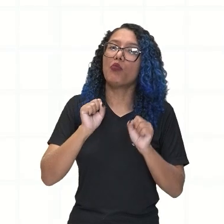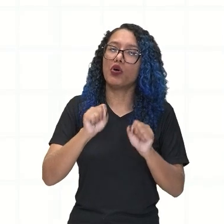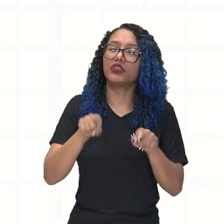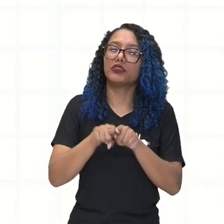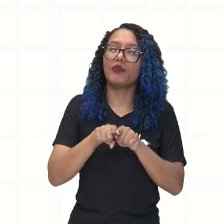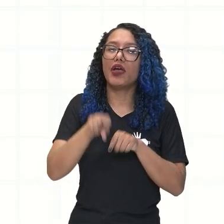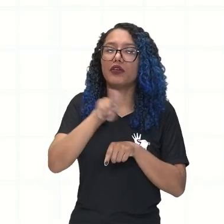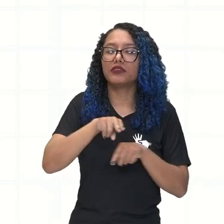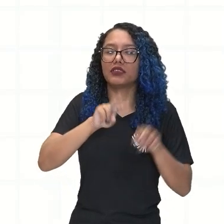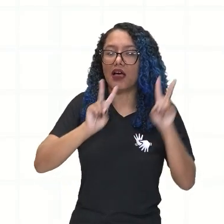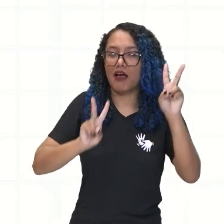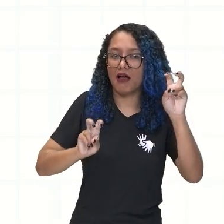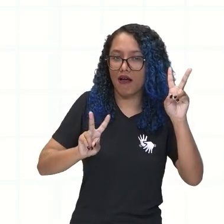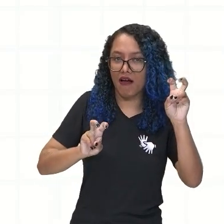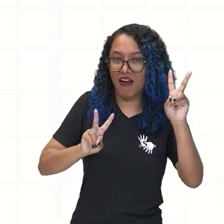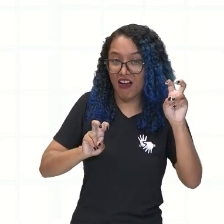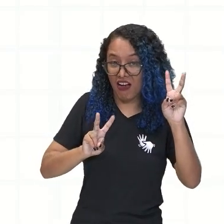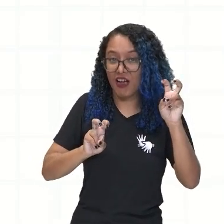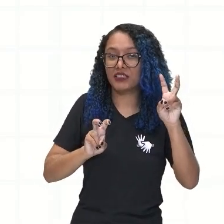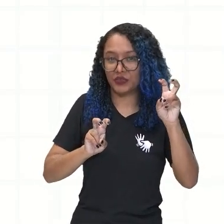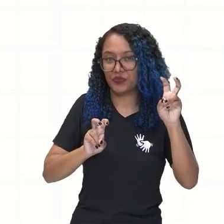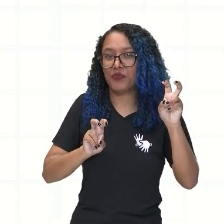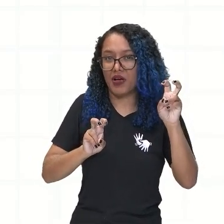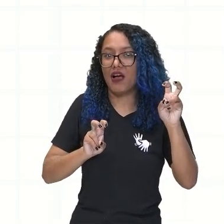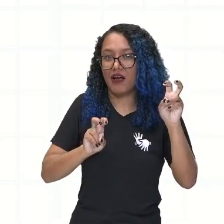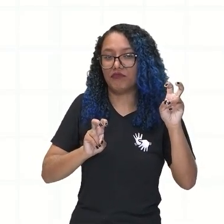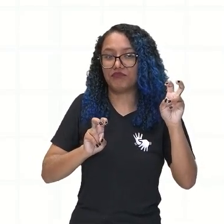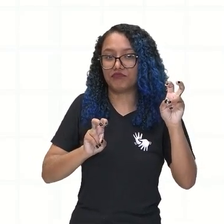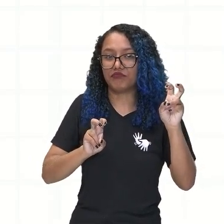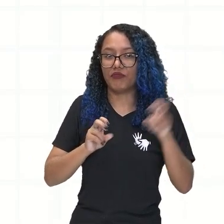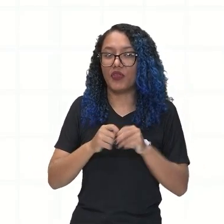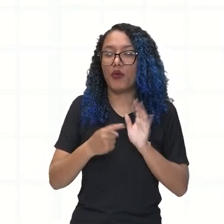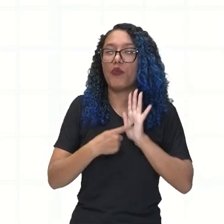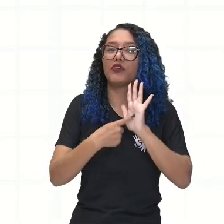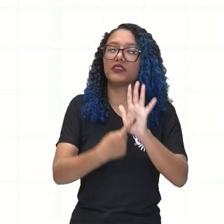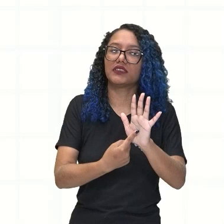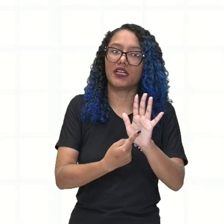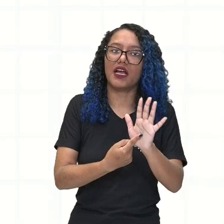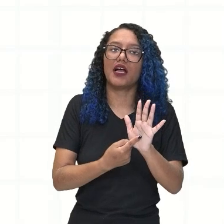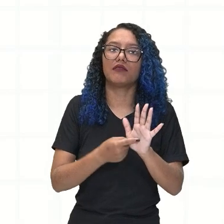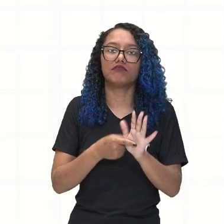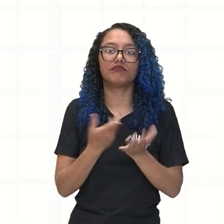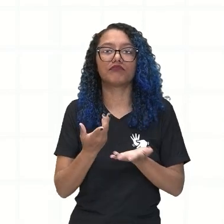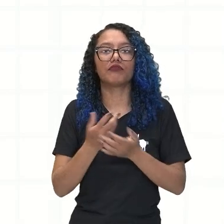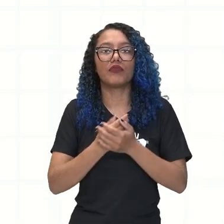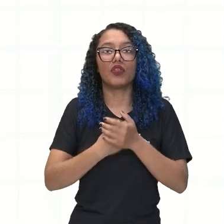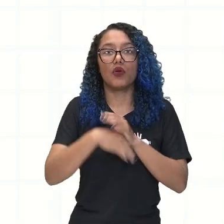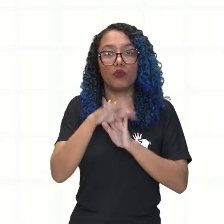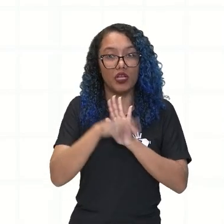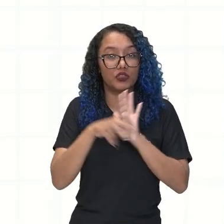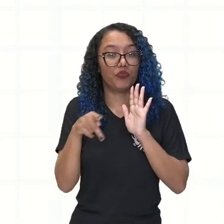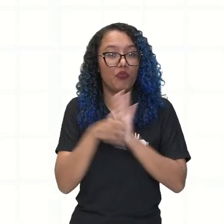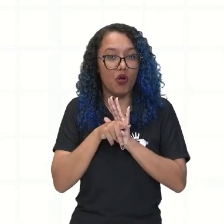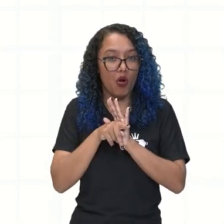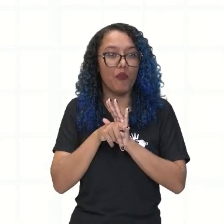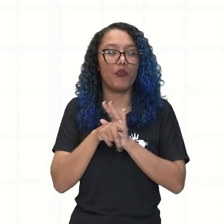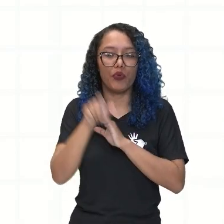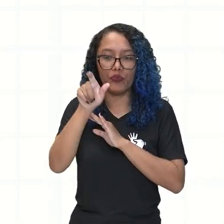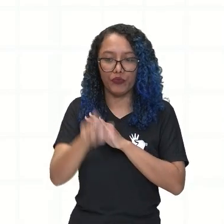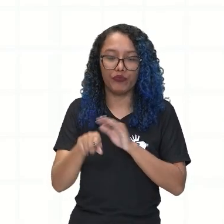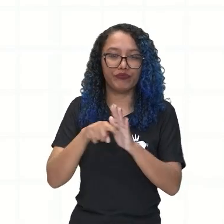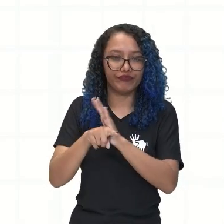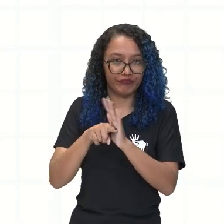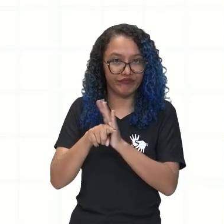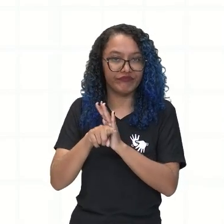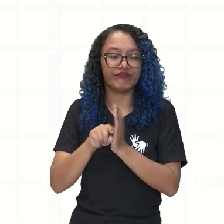próprio cientista, indicando o que ele falou. Aqui, no caso, o jornalista, o escritor do texto, indicou